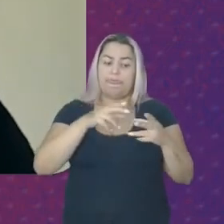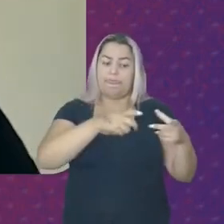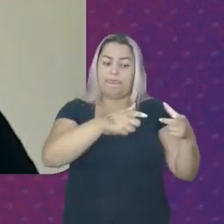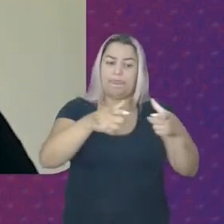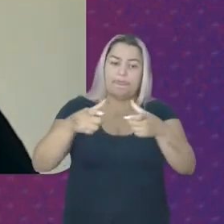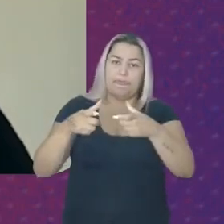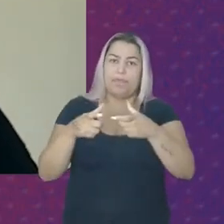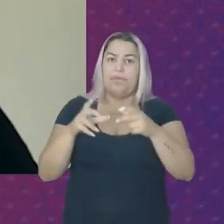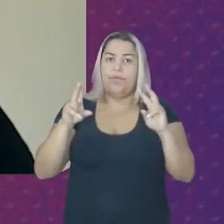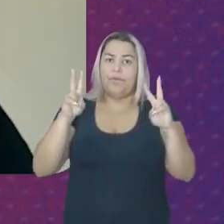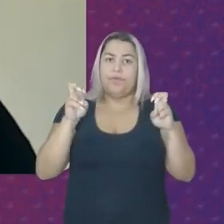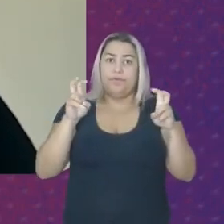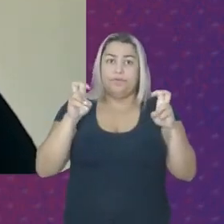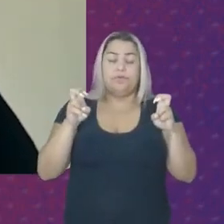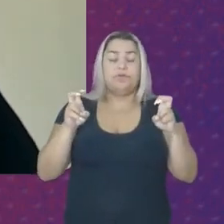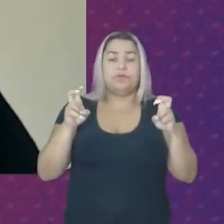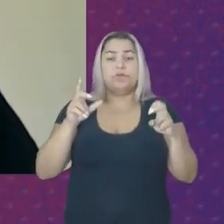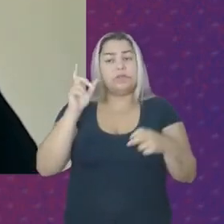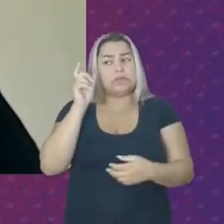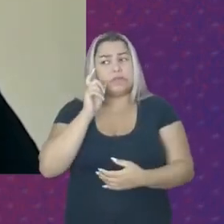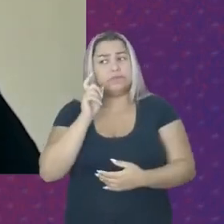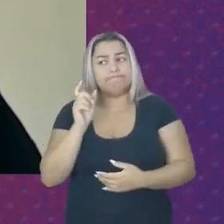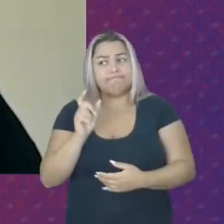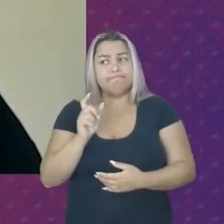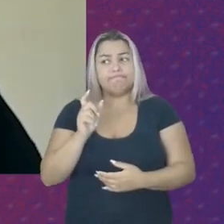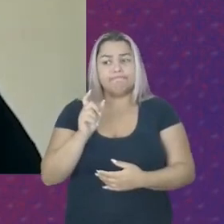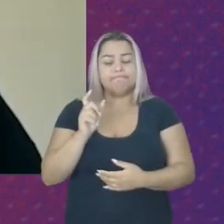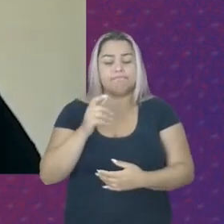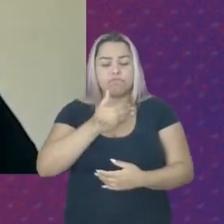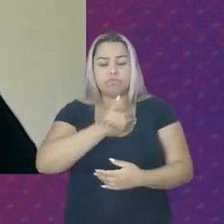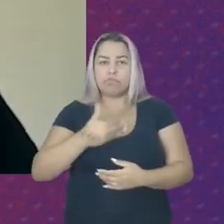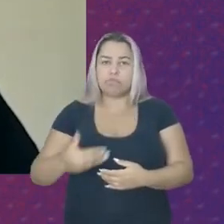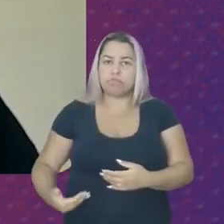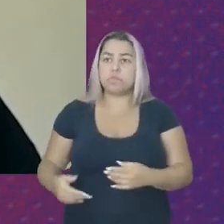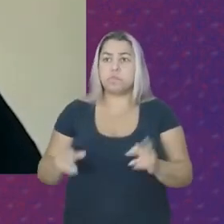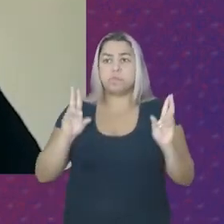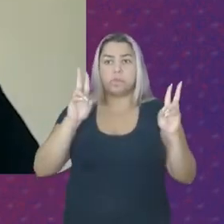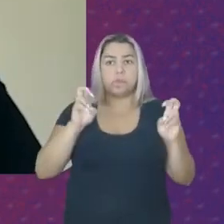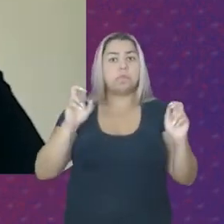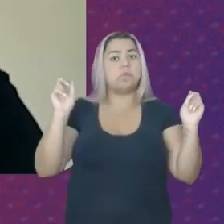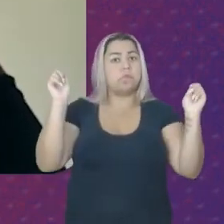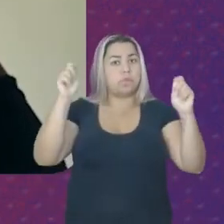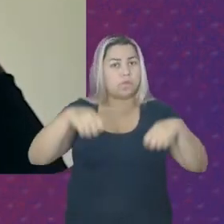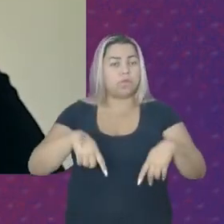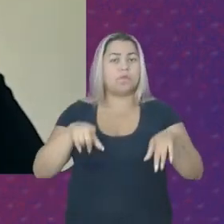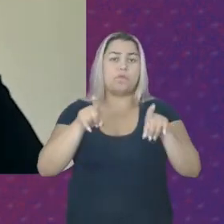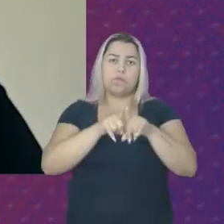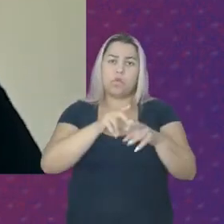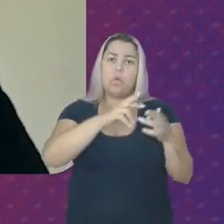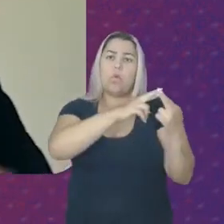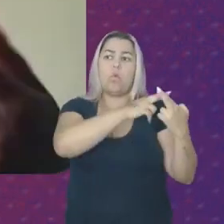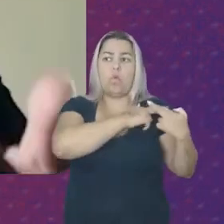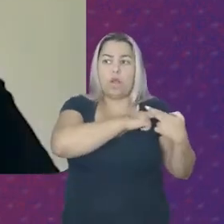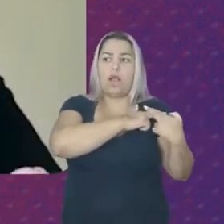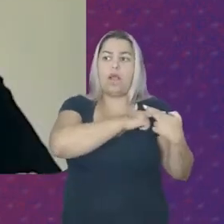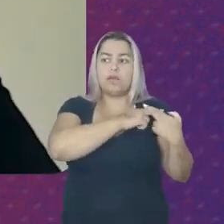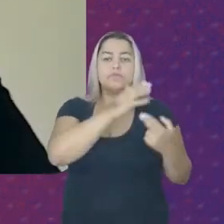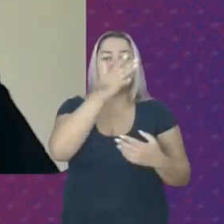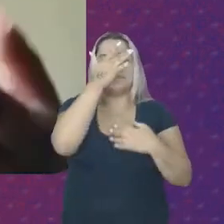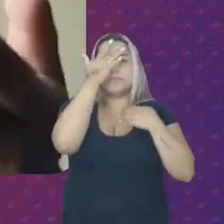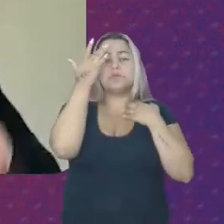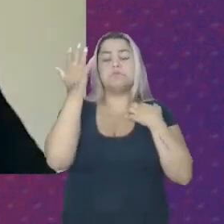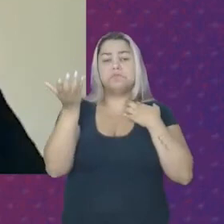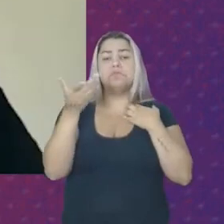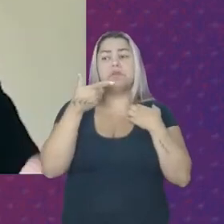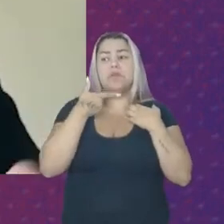os assuntos de interesse público. Esses que são os assuntos que precisam ser tratados com responsabilidade e que as pessoas querem saber de